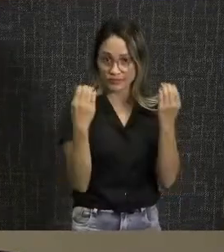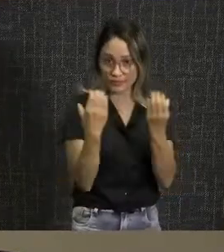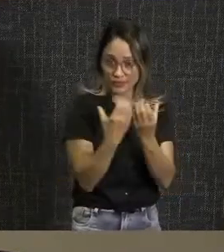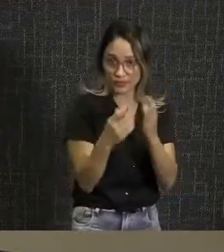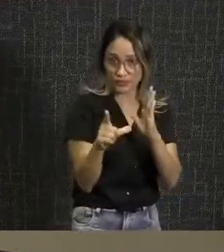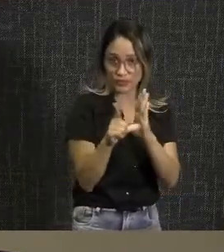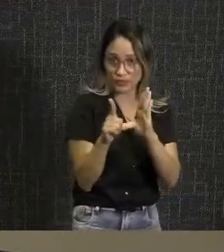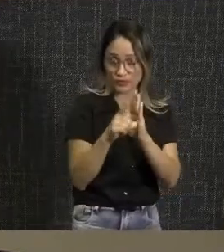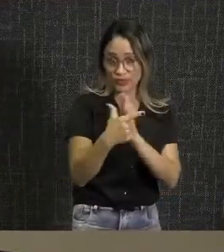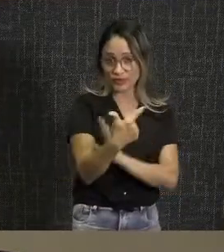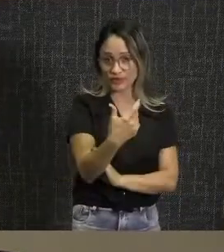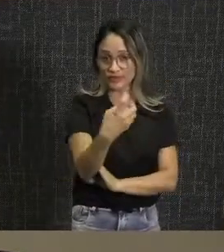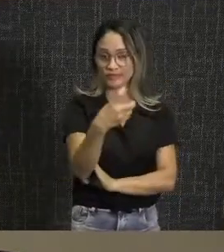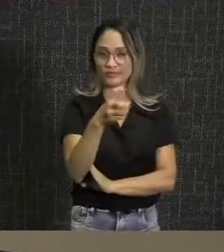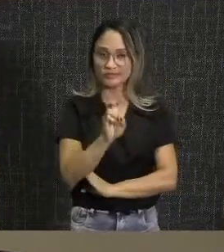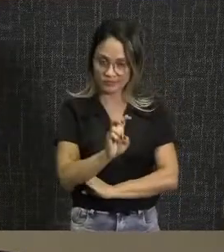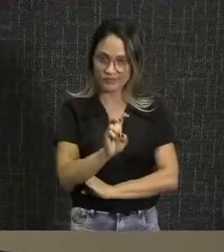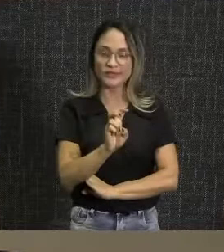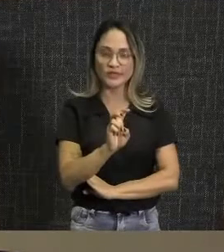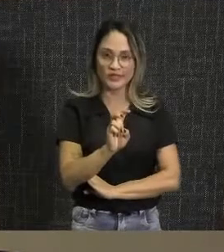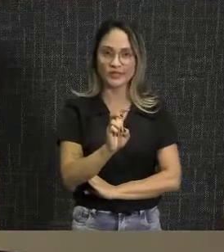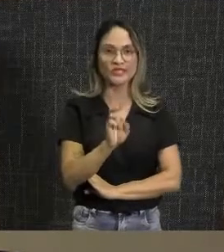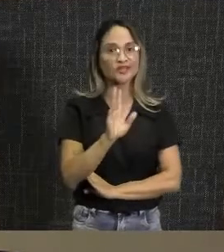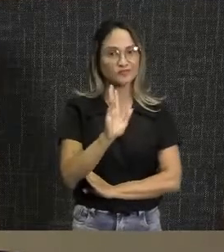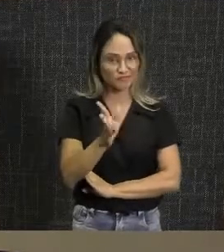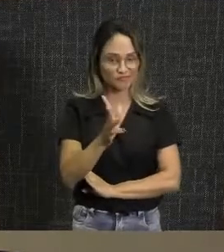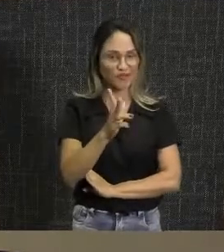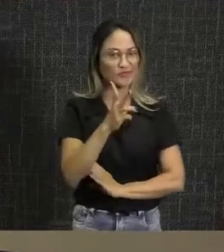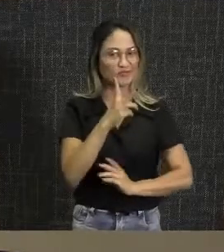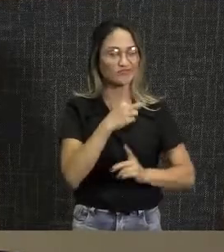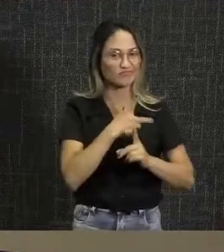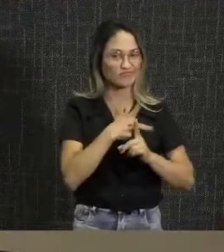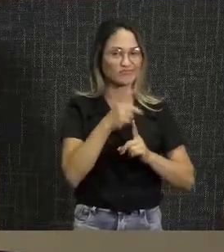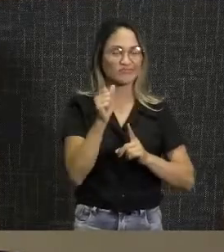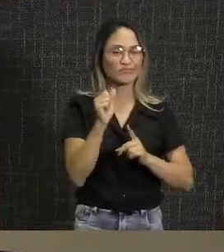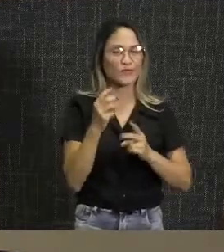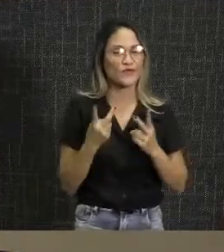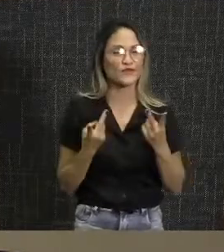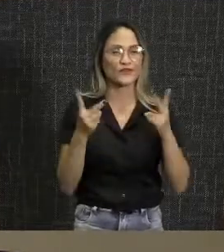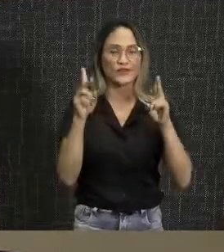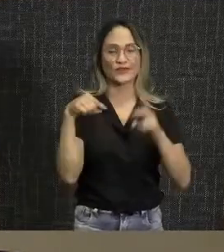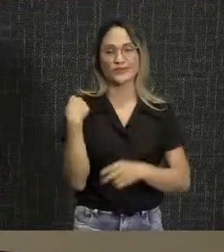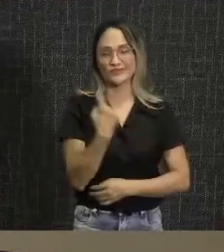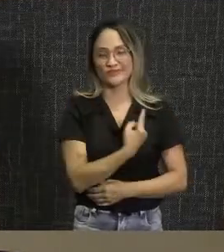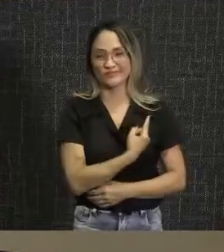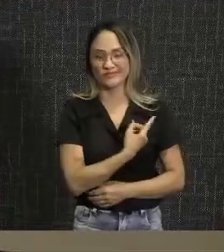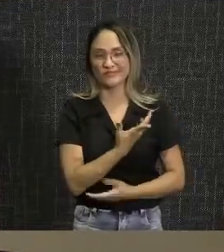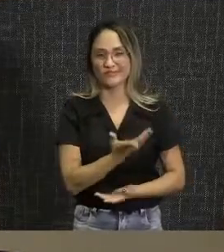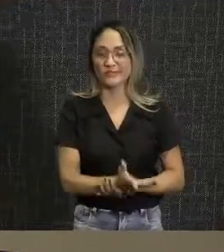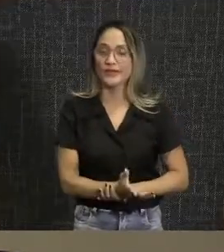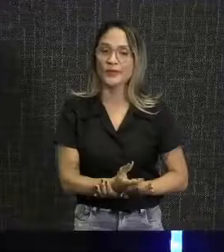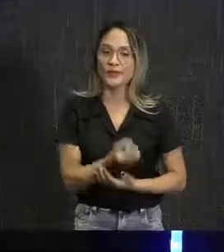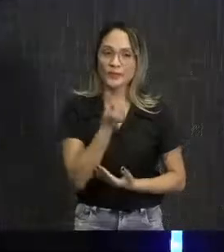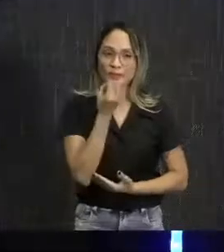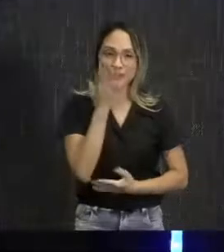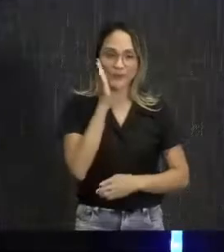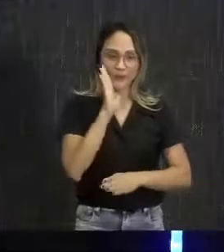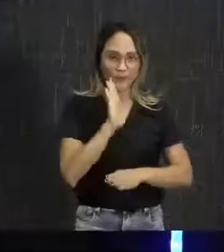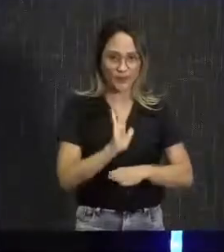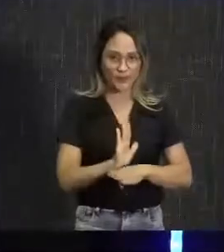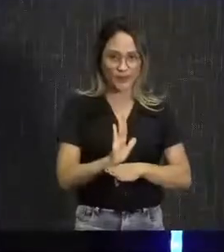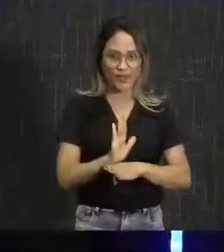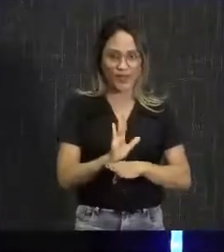25ª edição. É o nosso jubileu de prata da convenção. Boa tarde, Nádia. Boa tarde. Boa tarde ao presidente